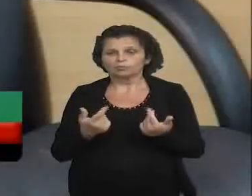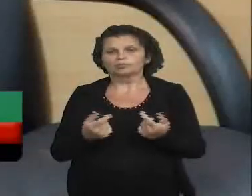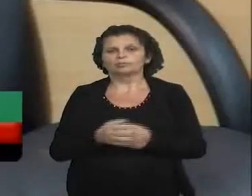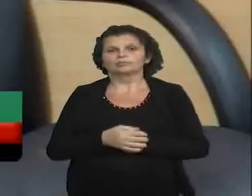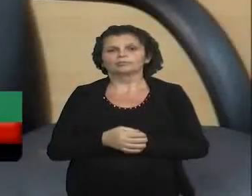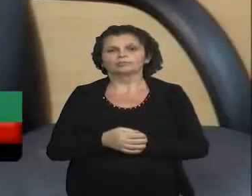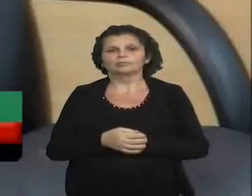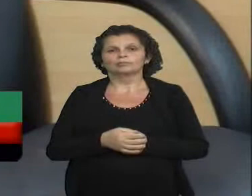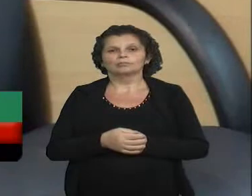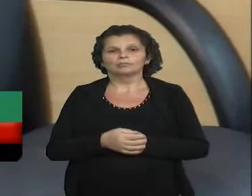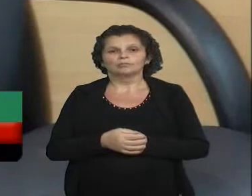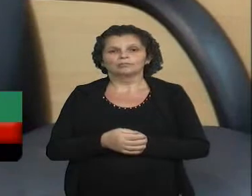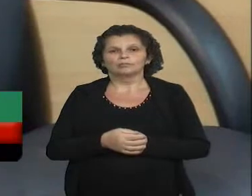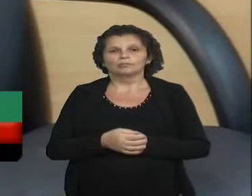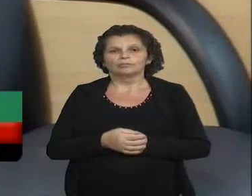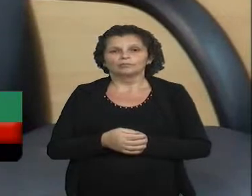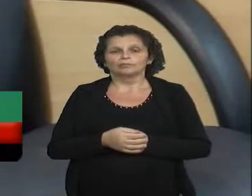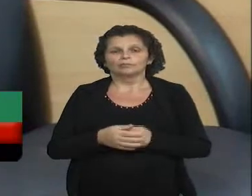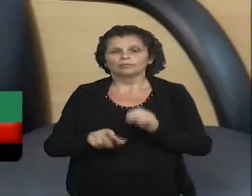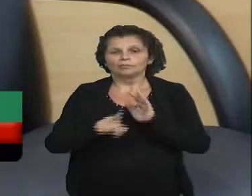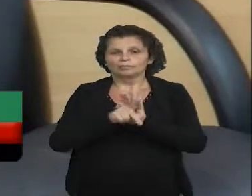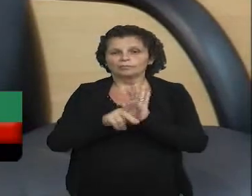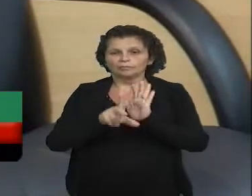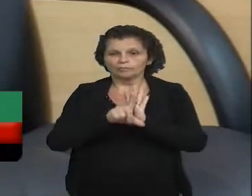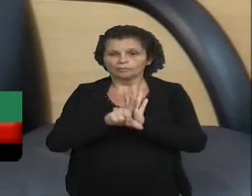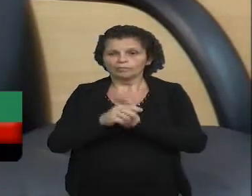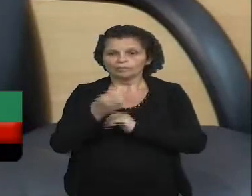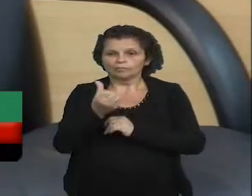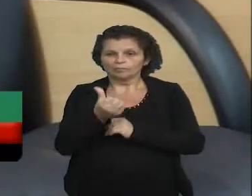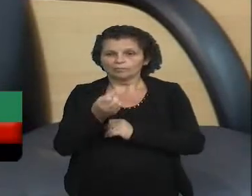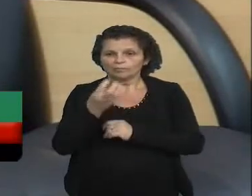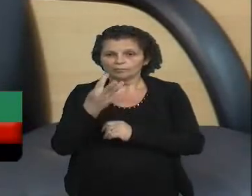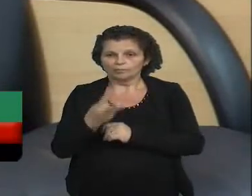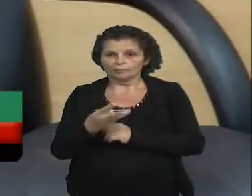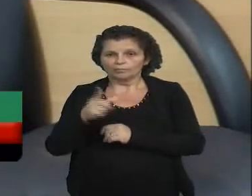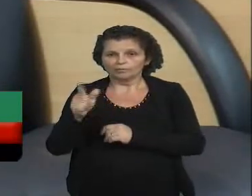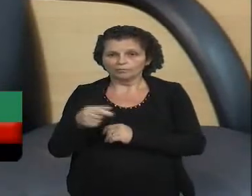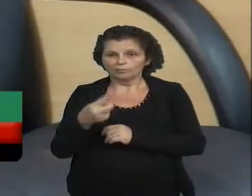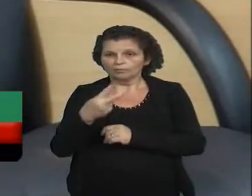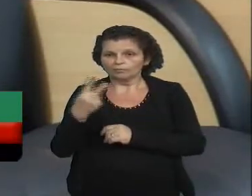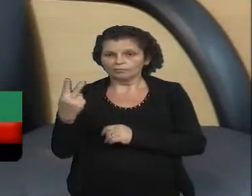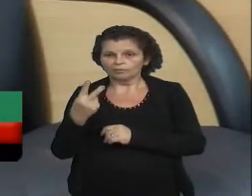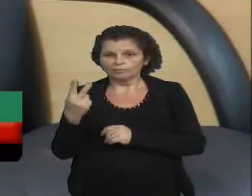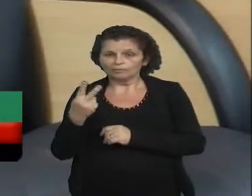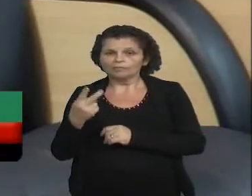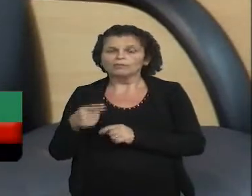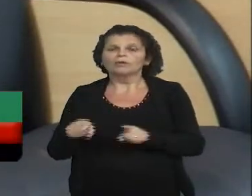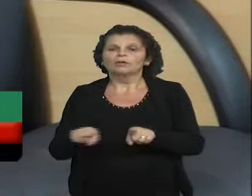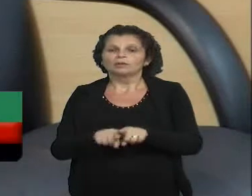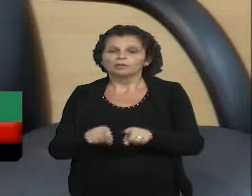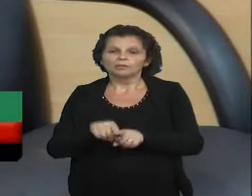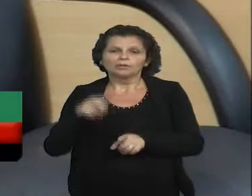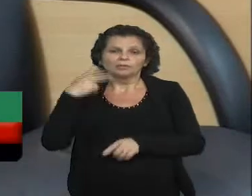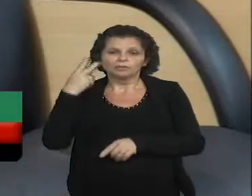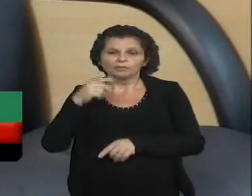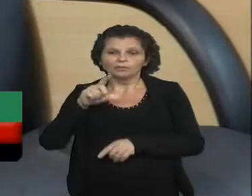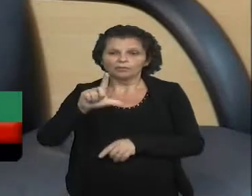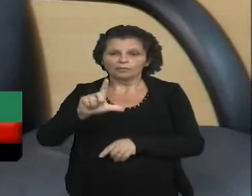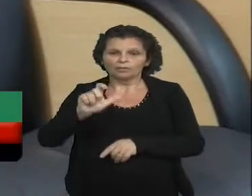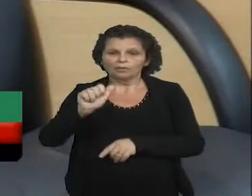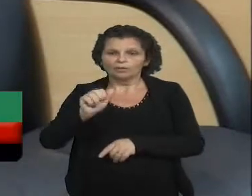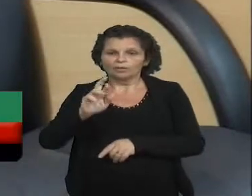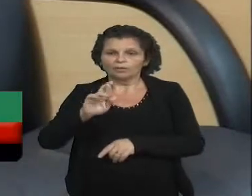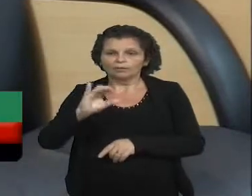educação. Projeto de lei número 63 de 2022, também do nobre vereador Laércio